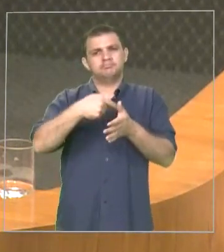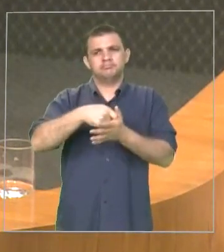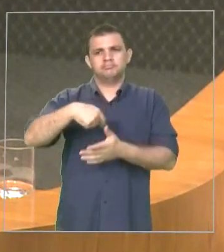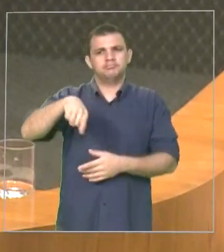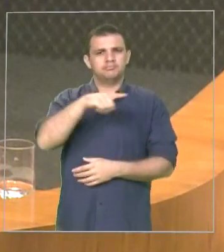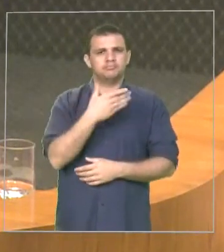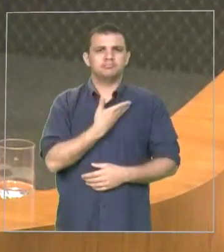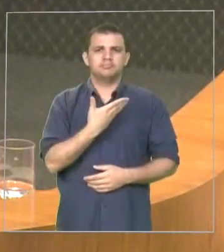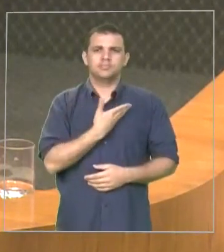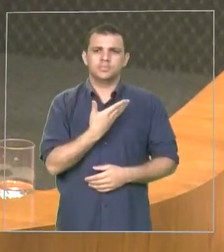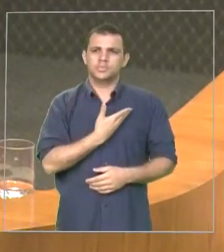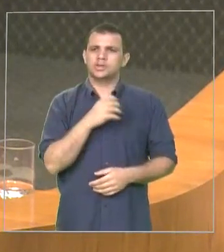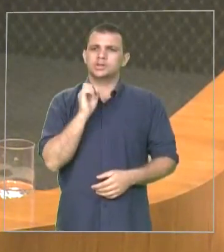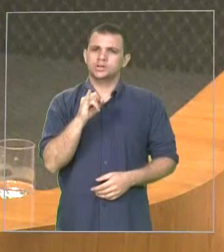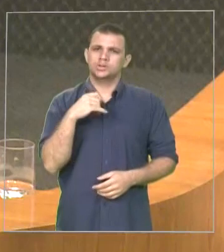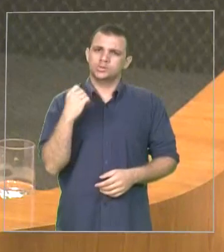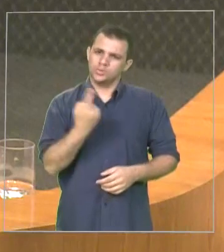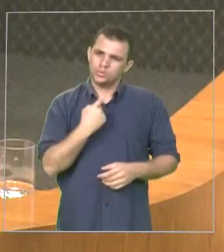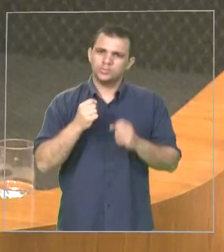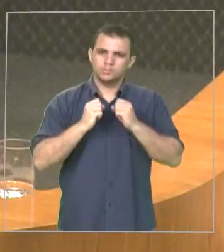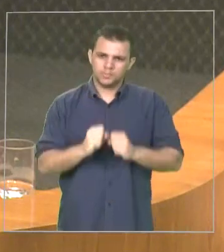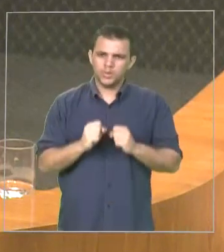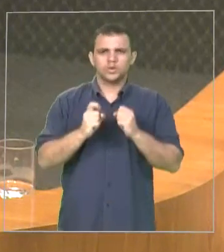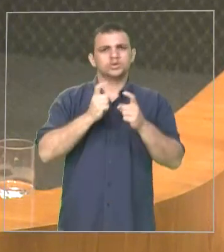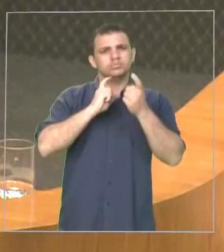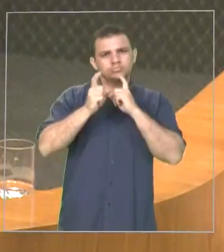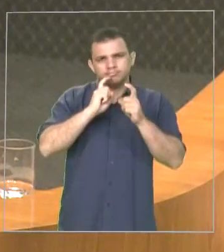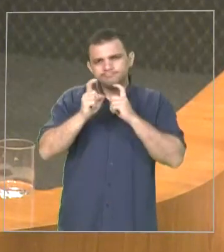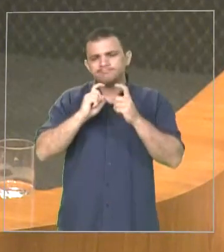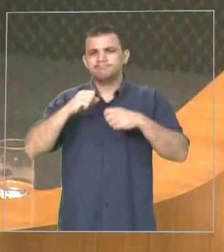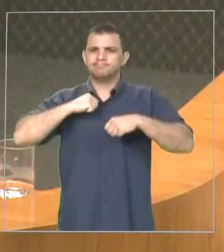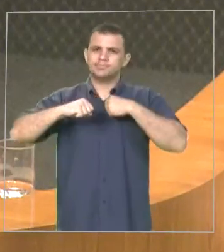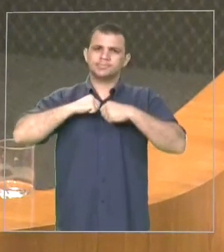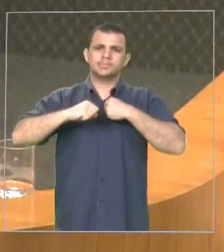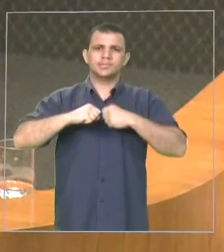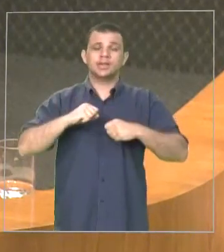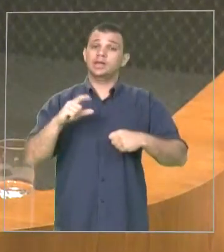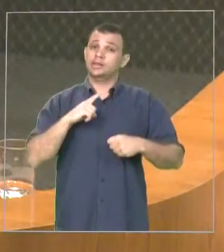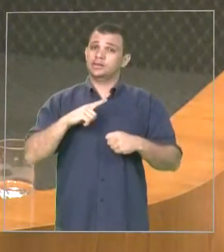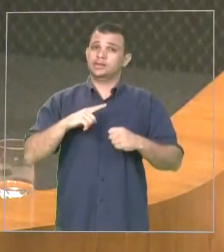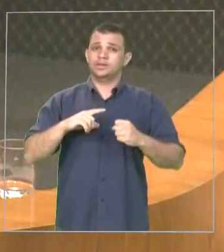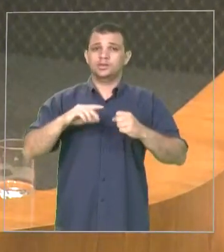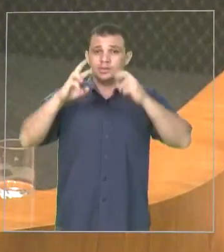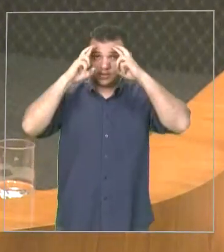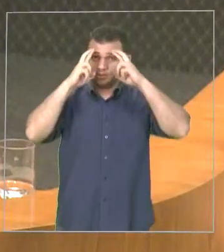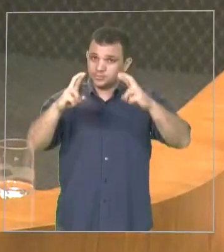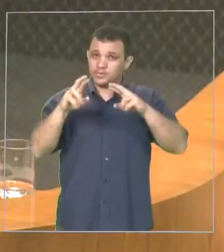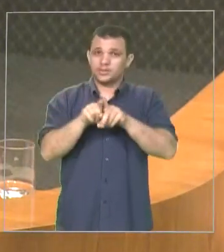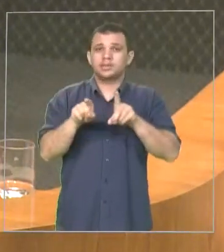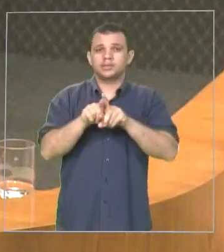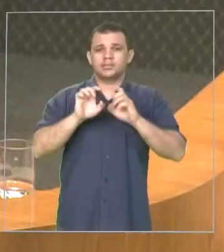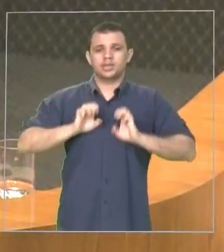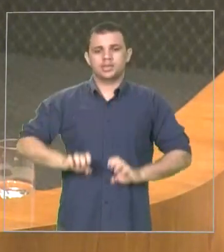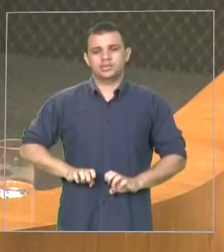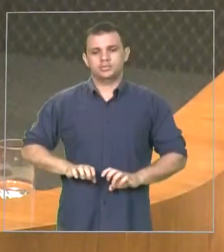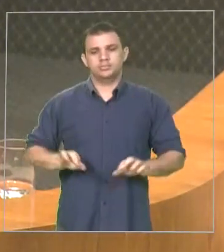possa fazer o embate, fazer o debate, deputado Levi, dentro do respeito e da ética, e é assim que eu espero que todos se conduzam. Muito obrigado a todos.